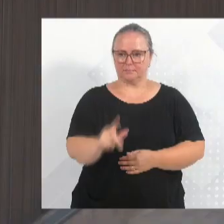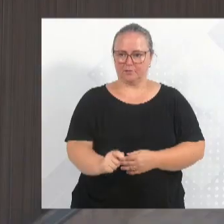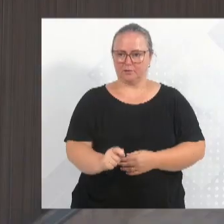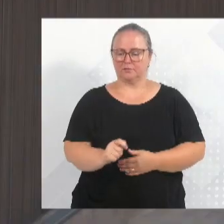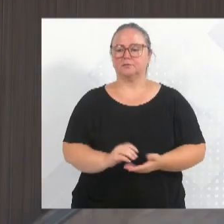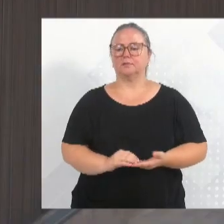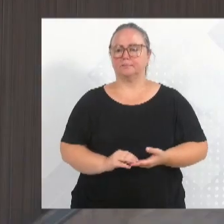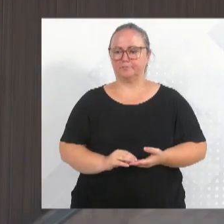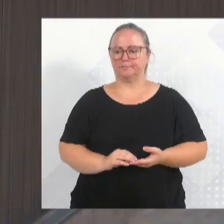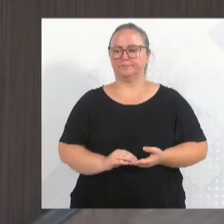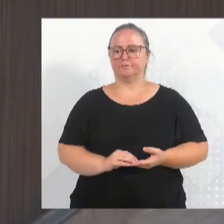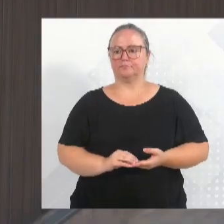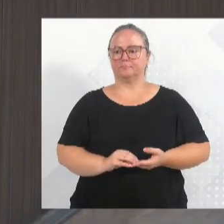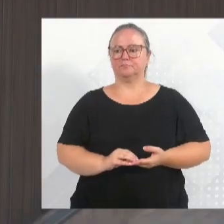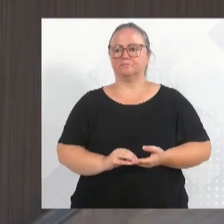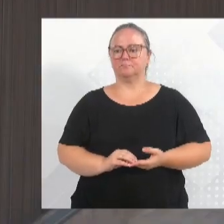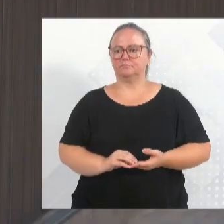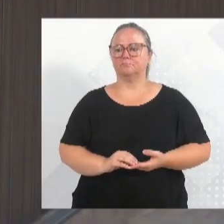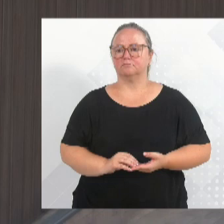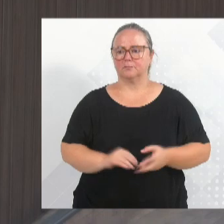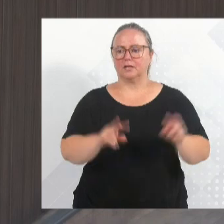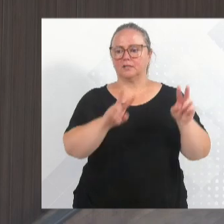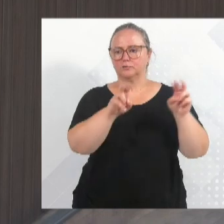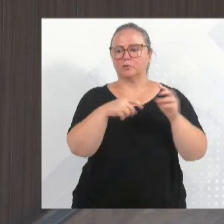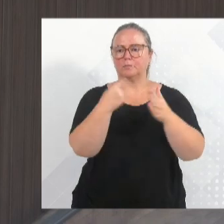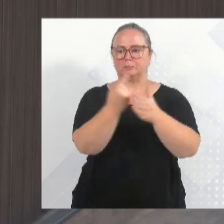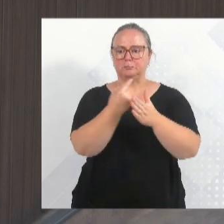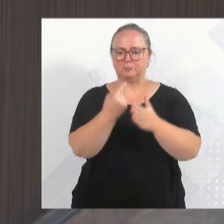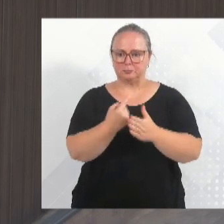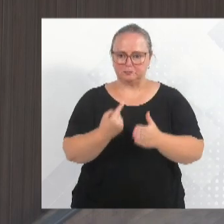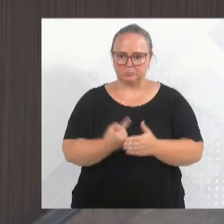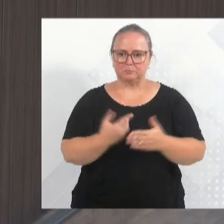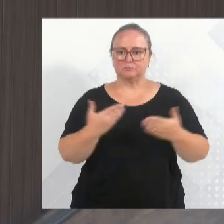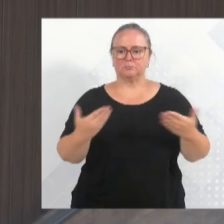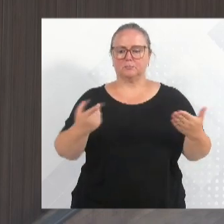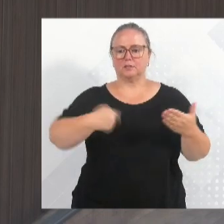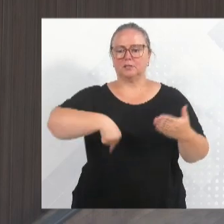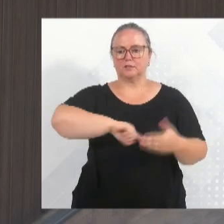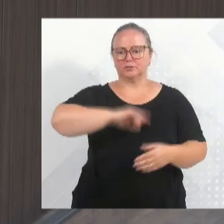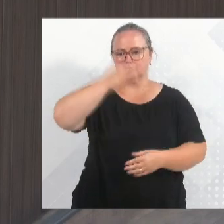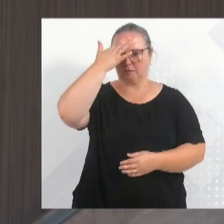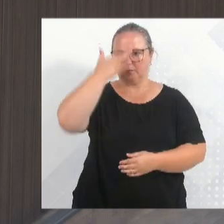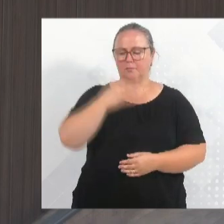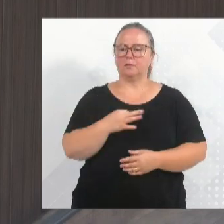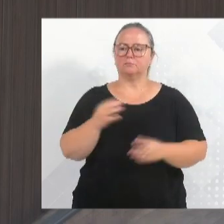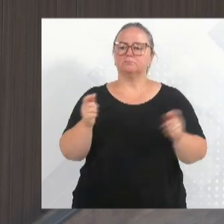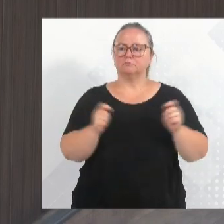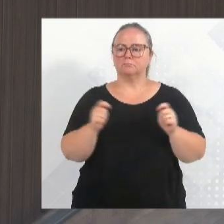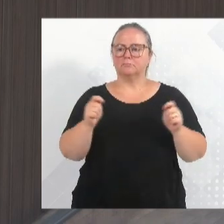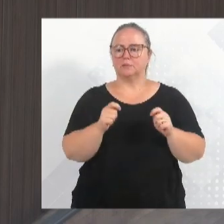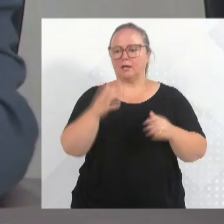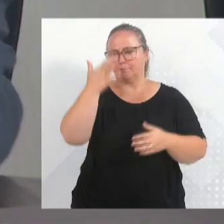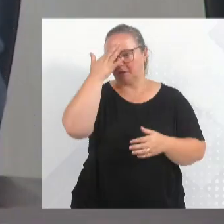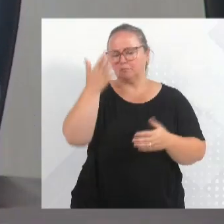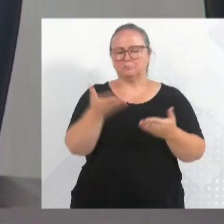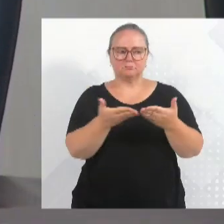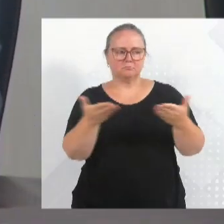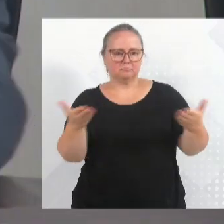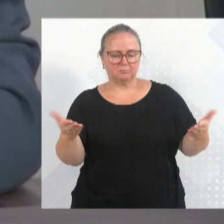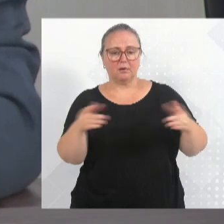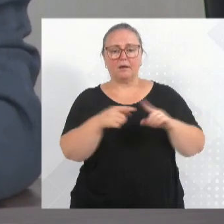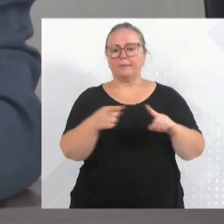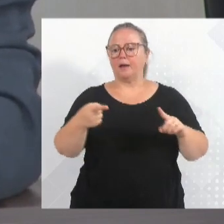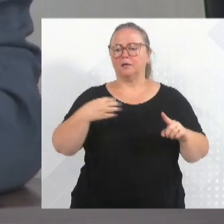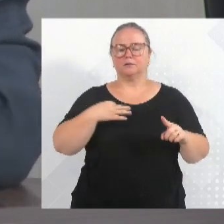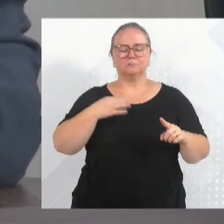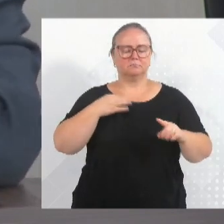presidente, do questionamento que foram feitos e que a gente entende ser suficiente para compreensão, mas nós estamos à